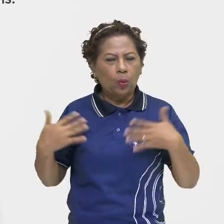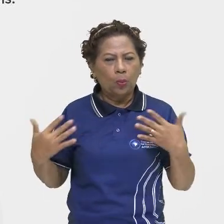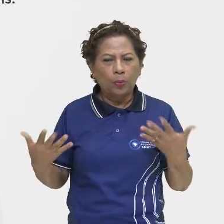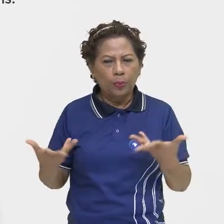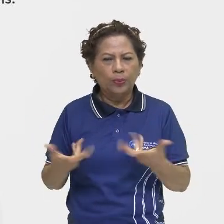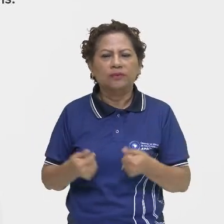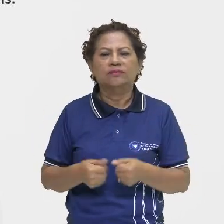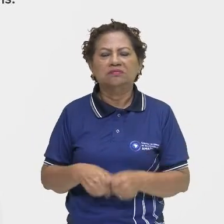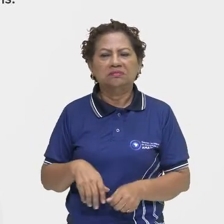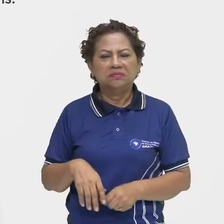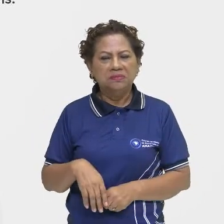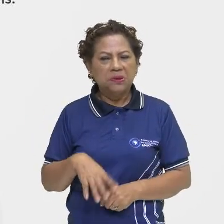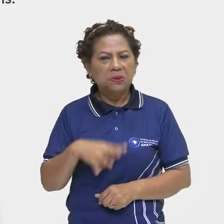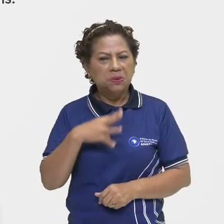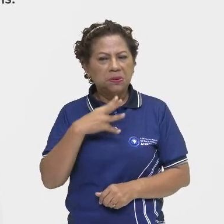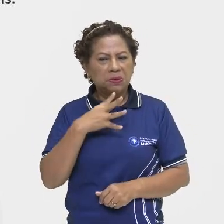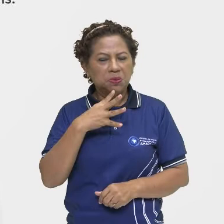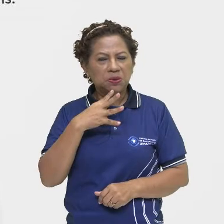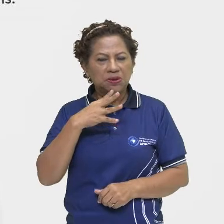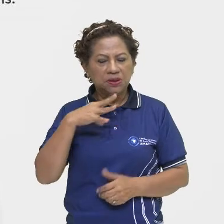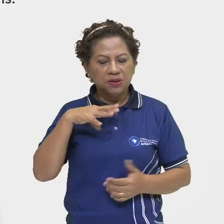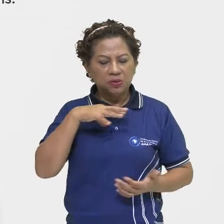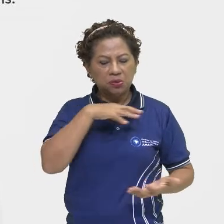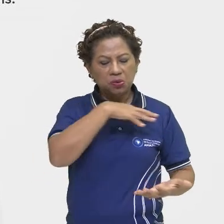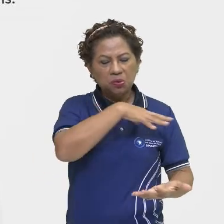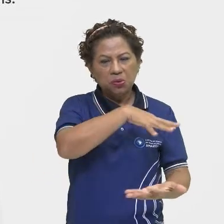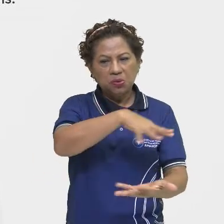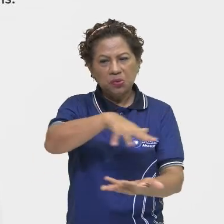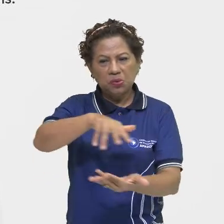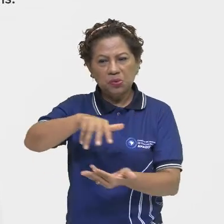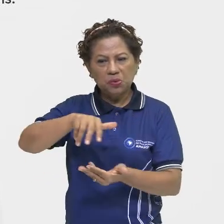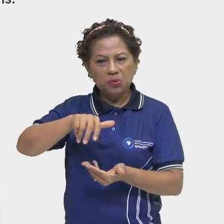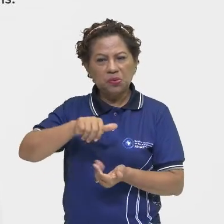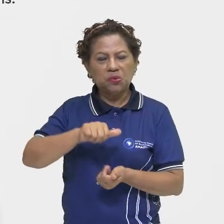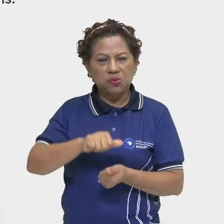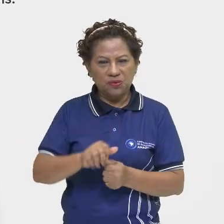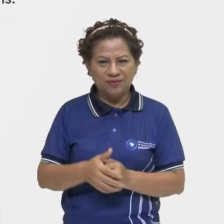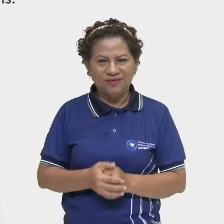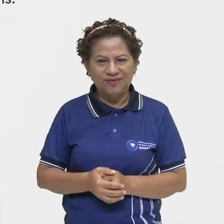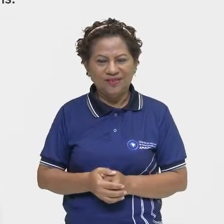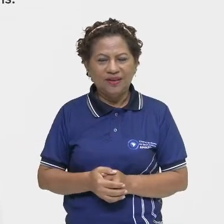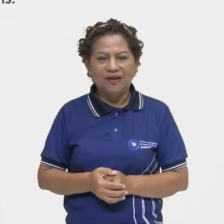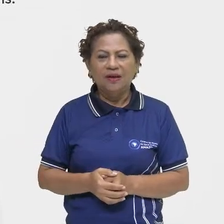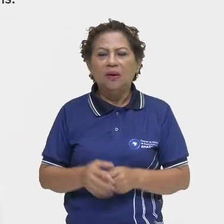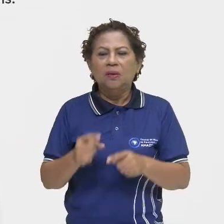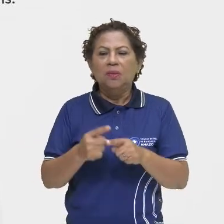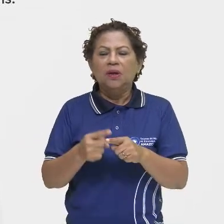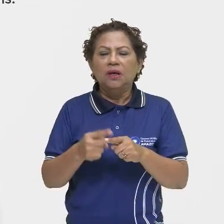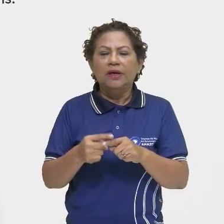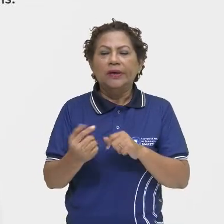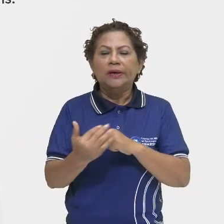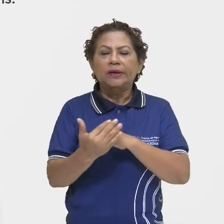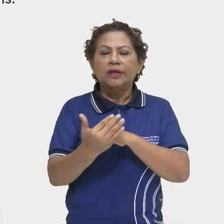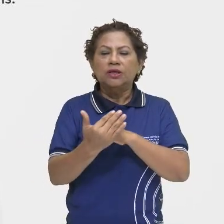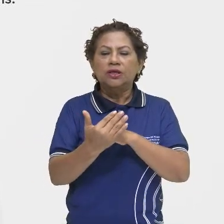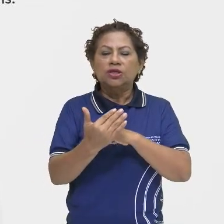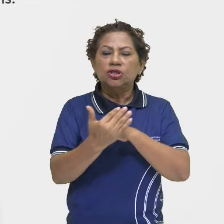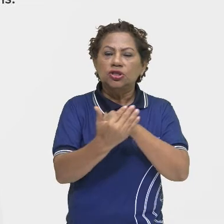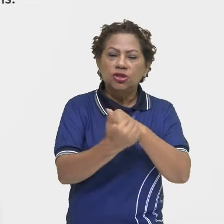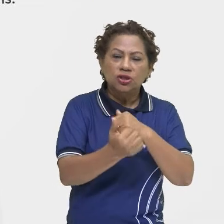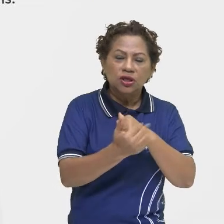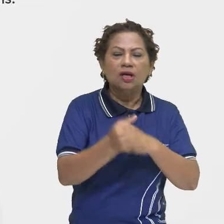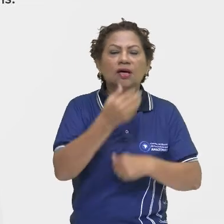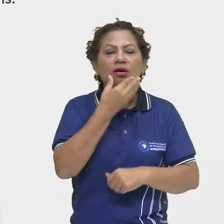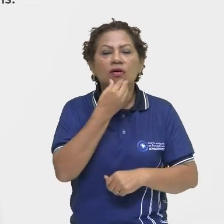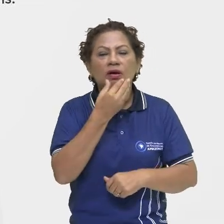conhecido mundialmente. Lembra que eu falei para vocês que algumas pessoas contratam, né, de fora do país, contratam ele